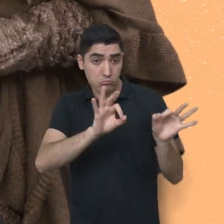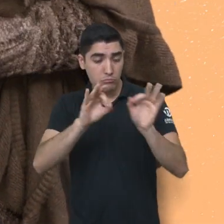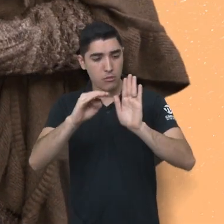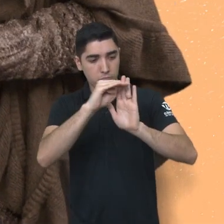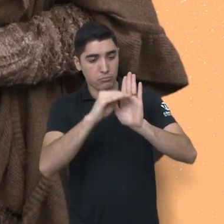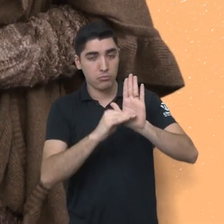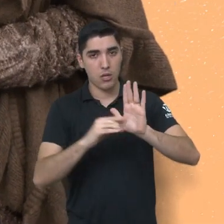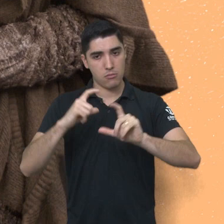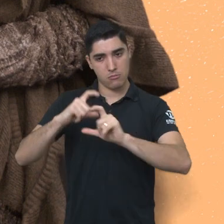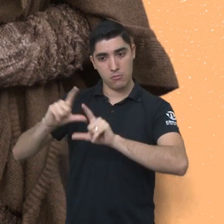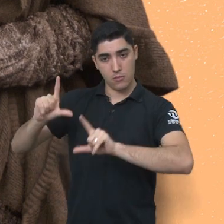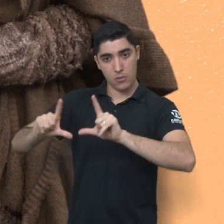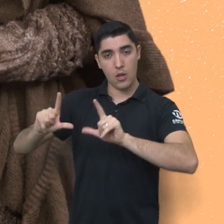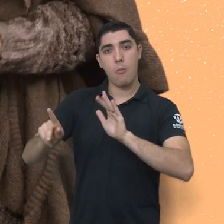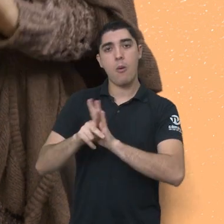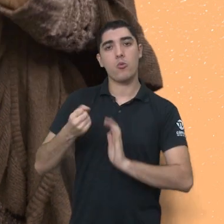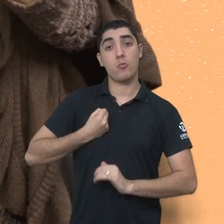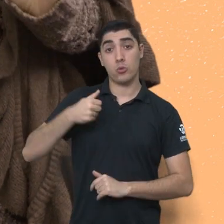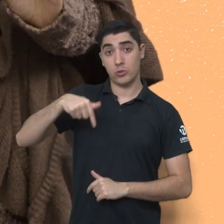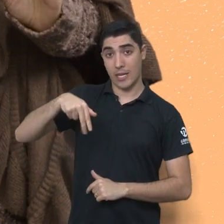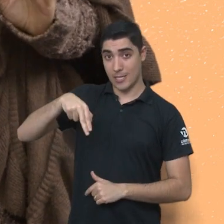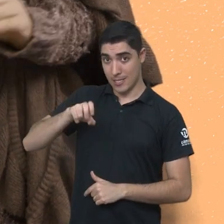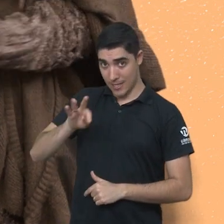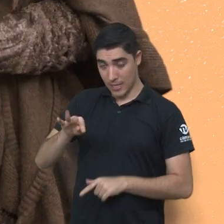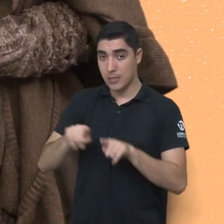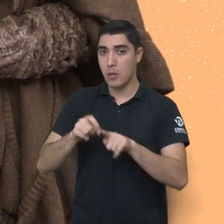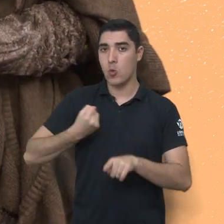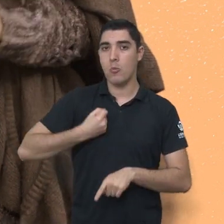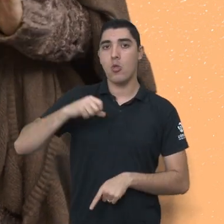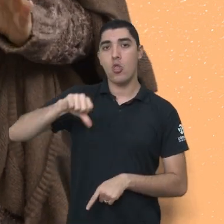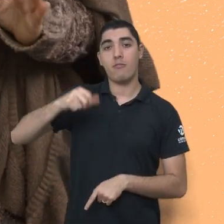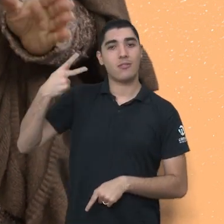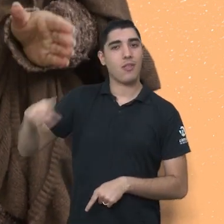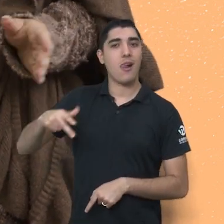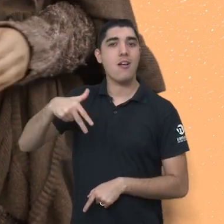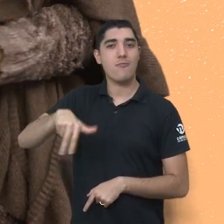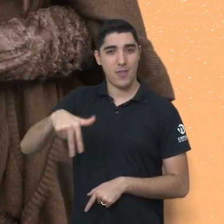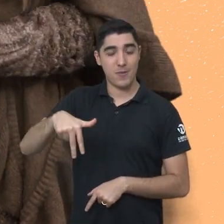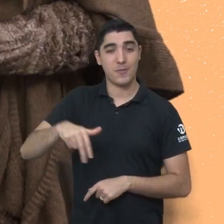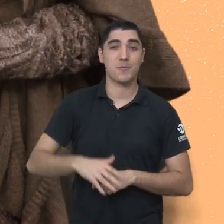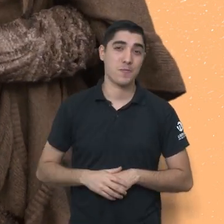acompanha a programação da TV Câmara pelo canal 7 da